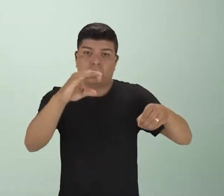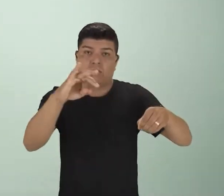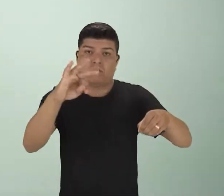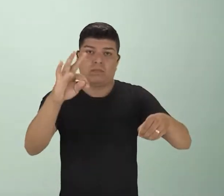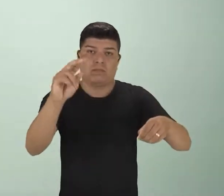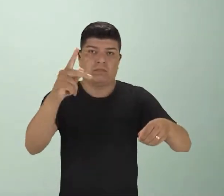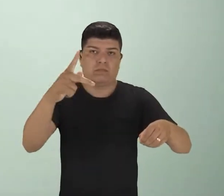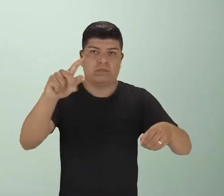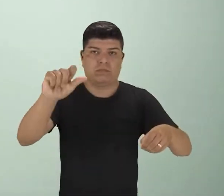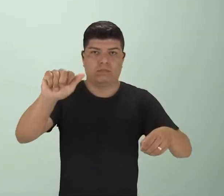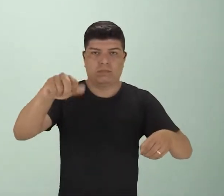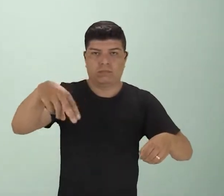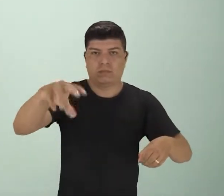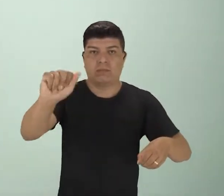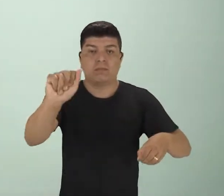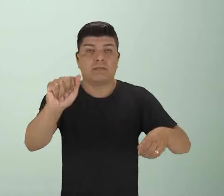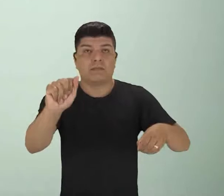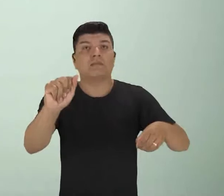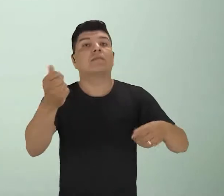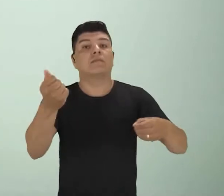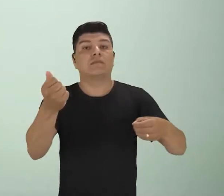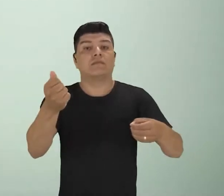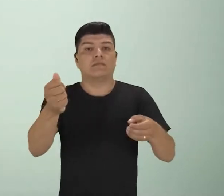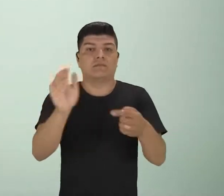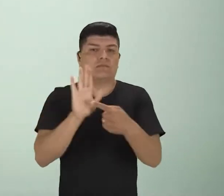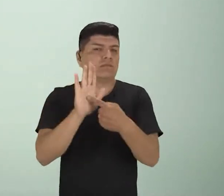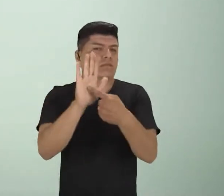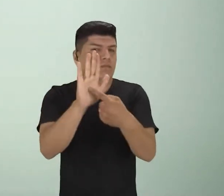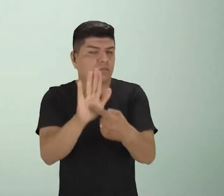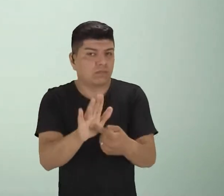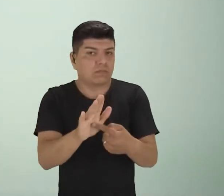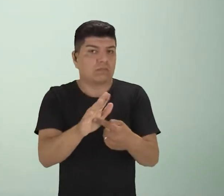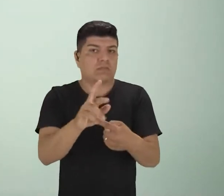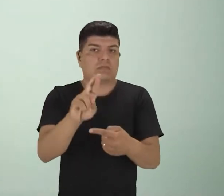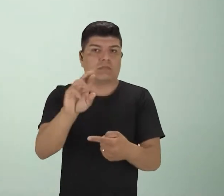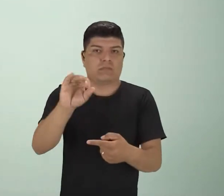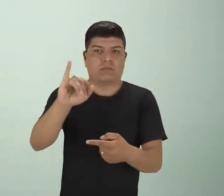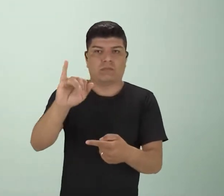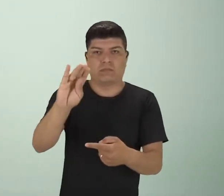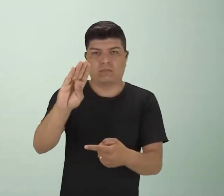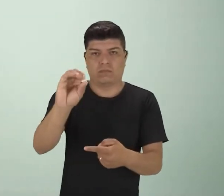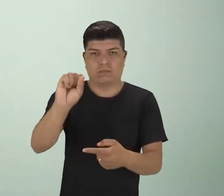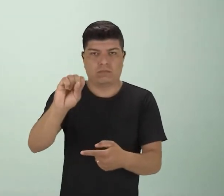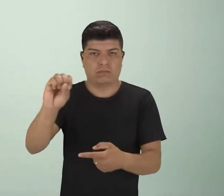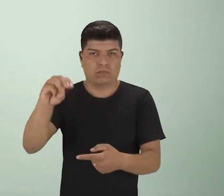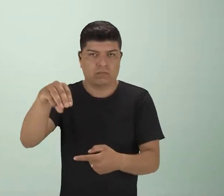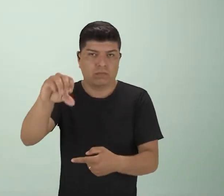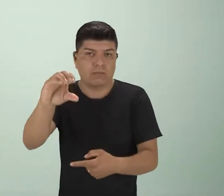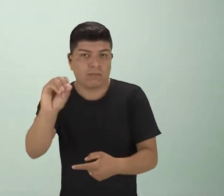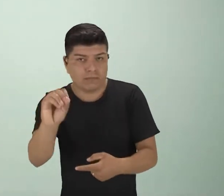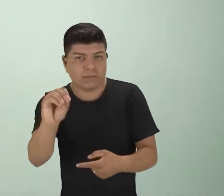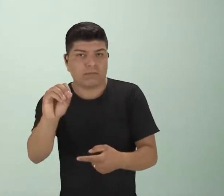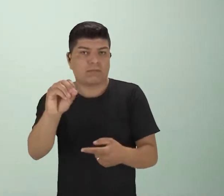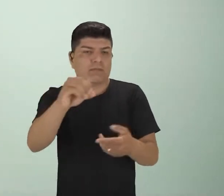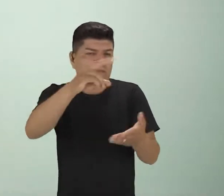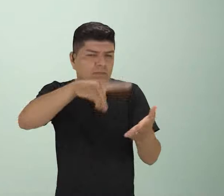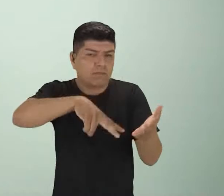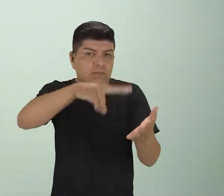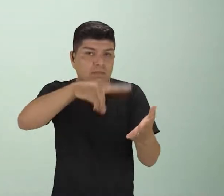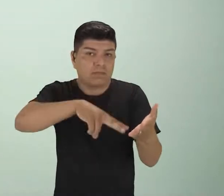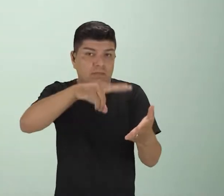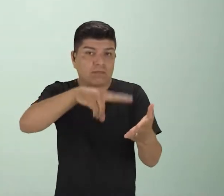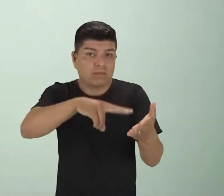será então traduzido, ou seja, o ribossomo vai fazer a leitura desse RNA mensageiro e a